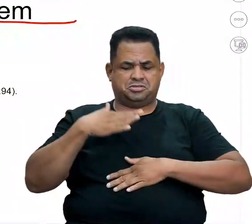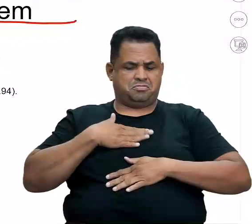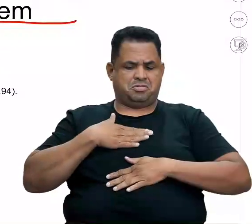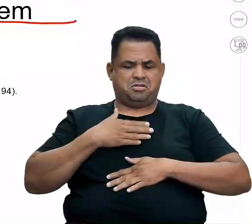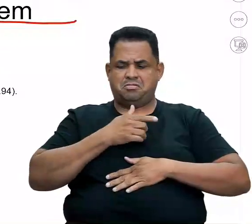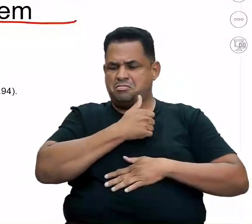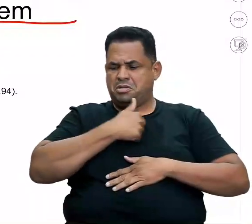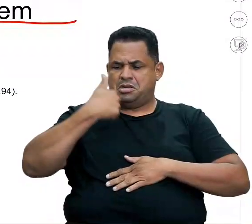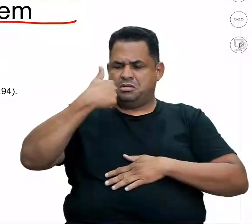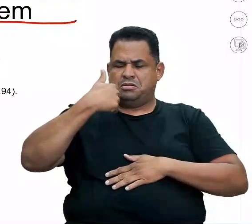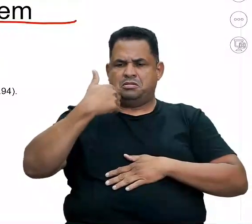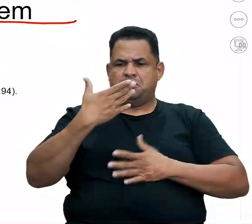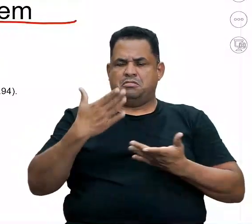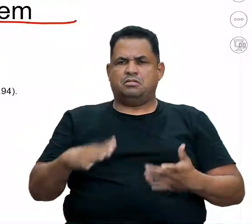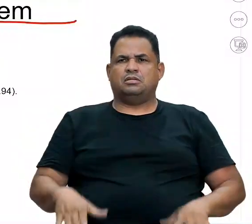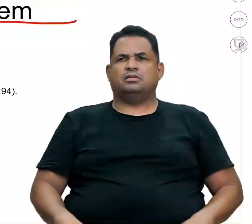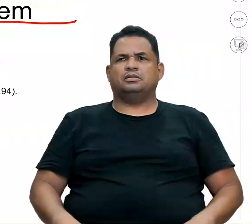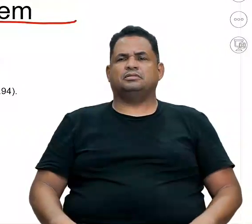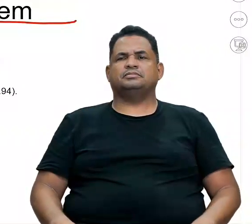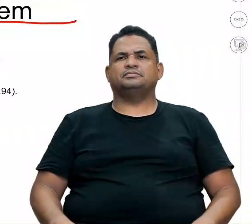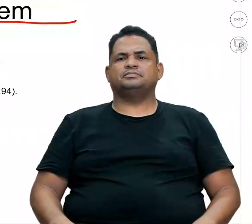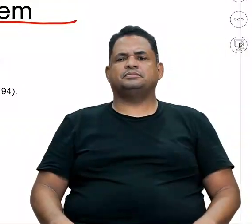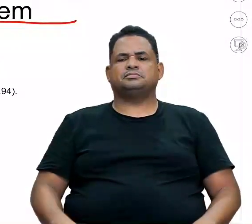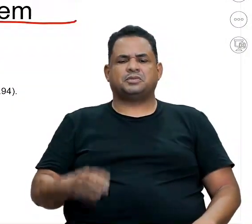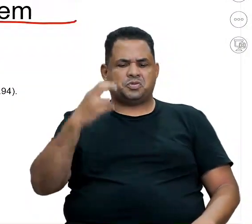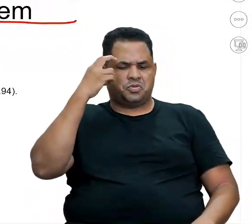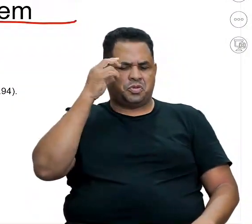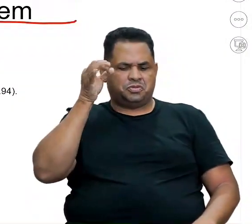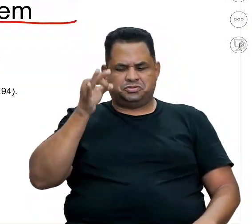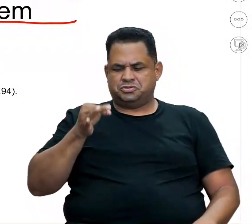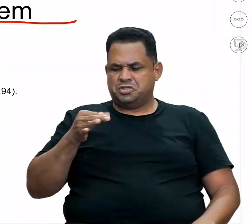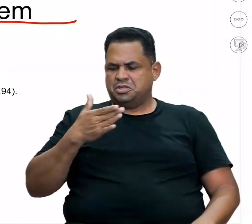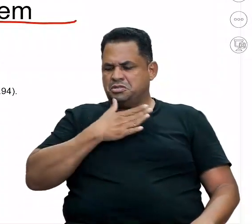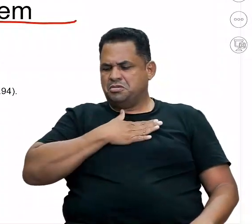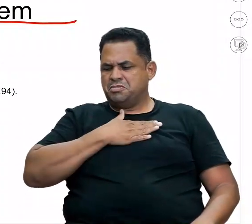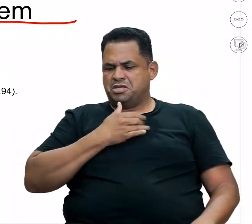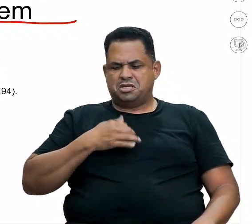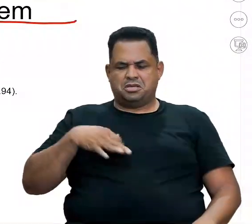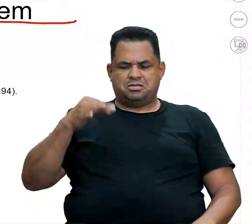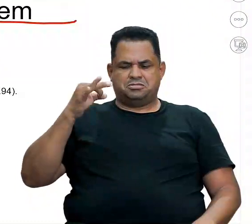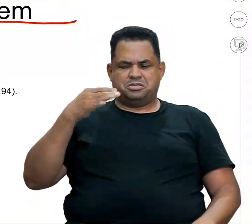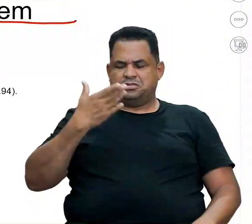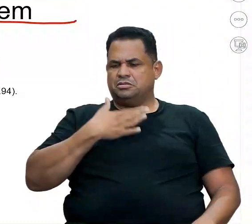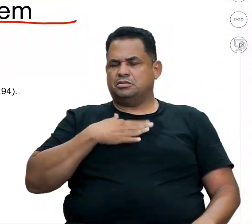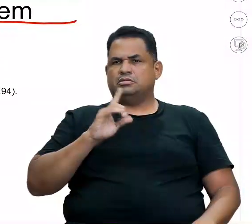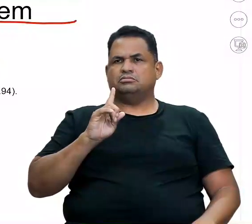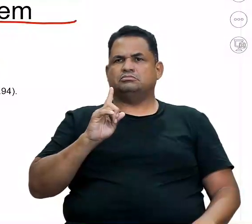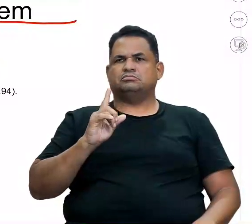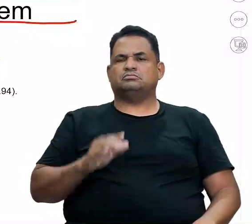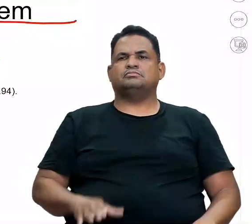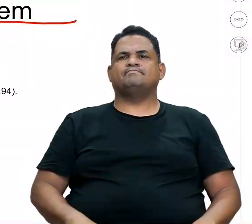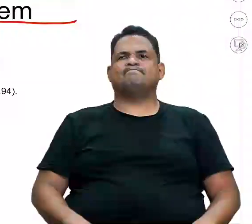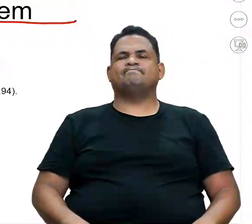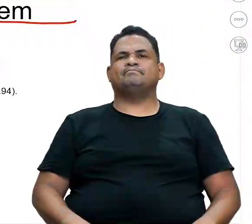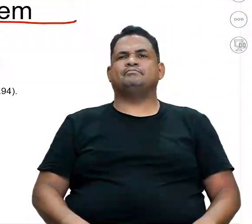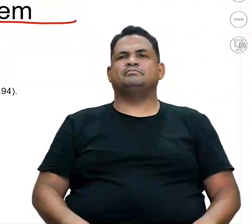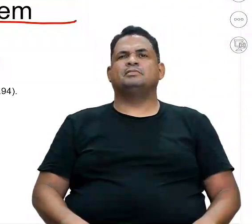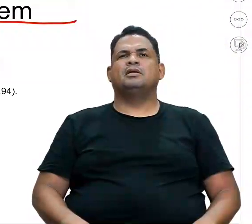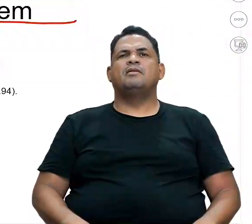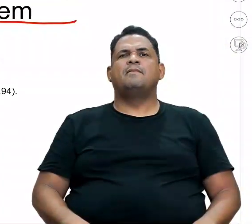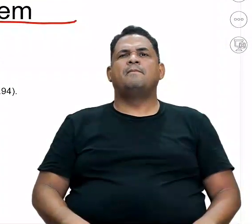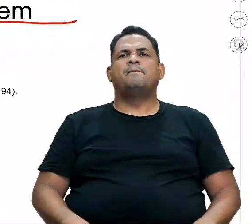viver. É a cultura correta, é a cultura verdadeira, é a cultura... Só isso, gente, já é uma forma